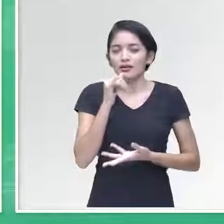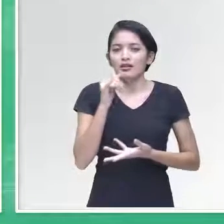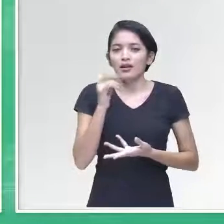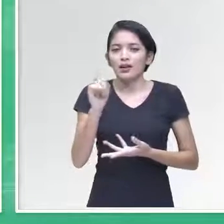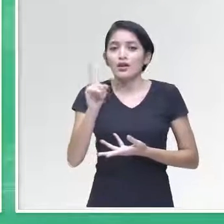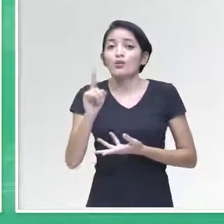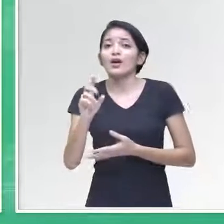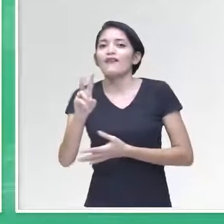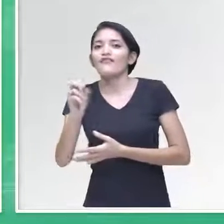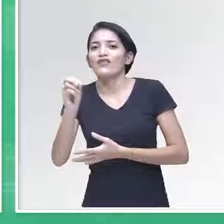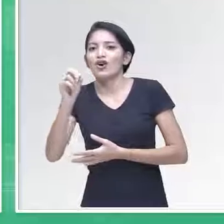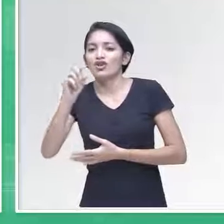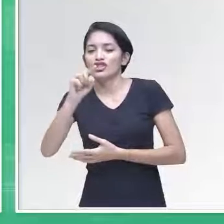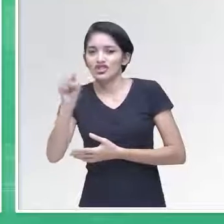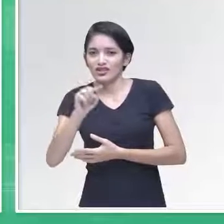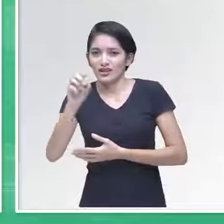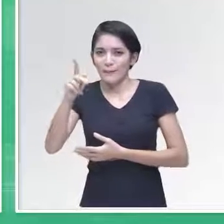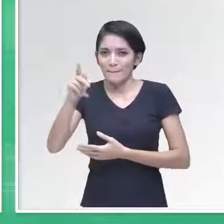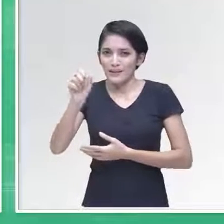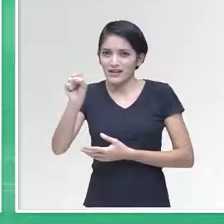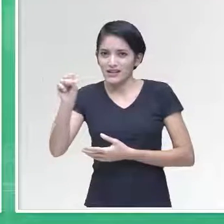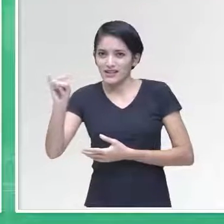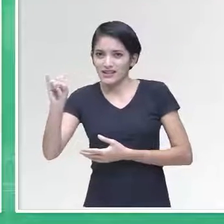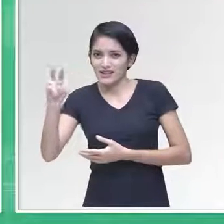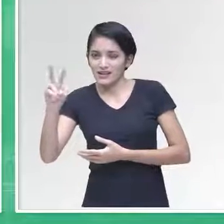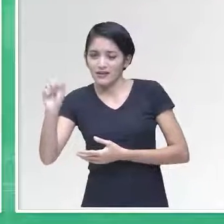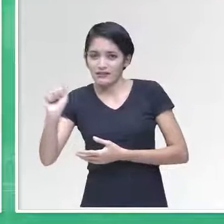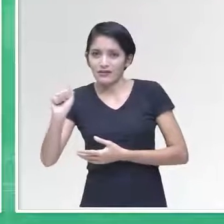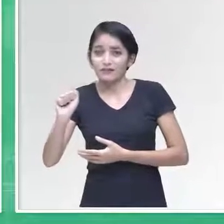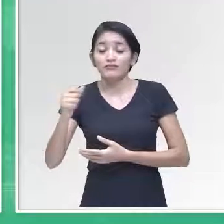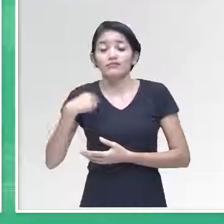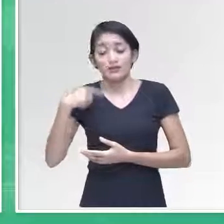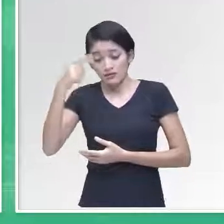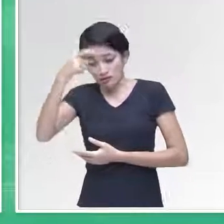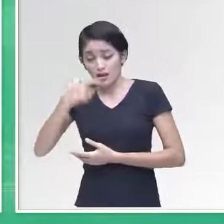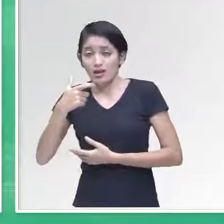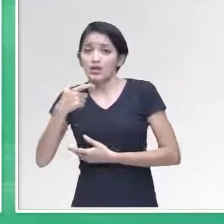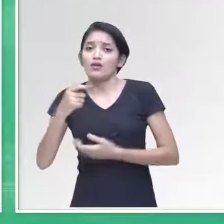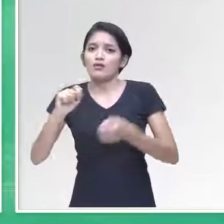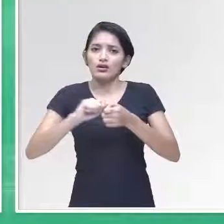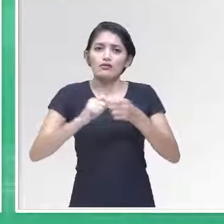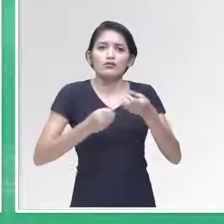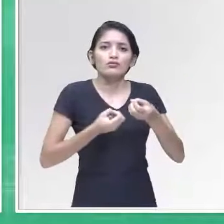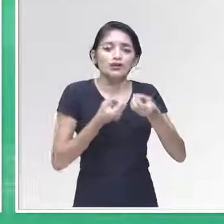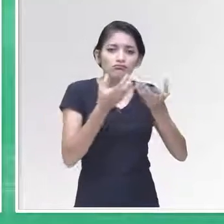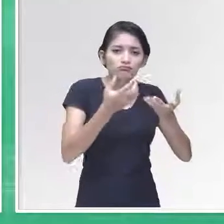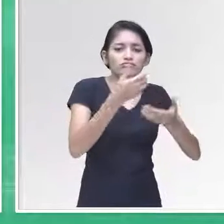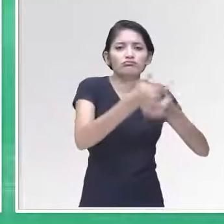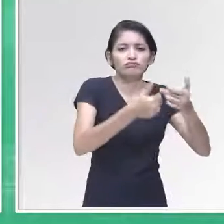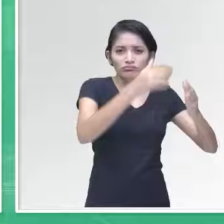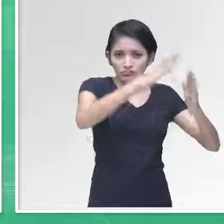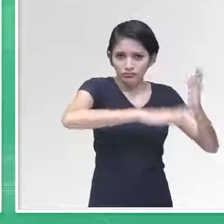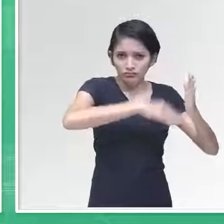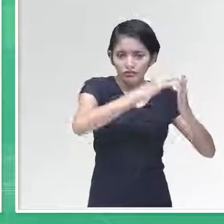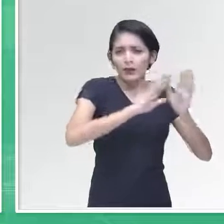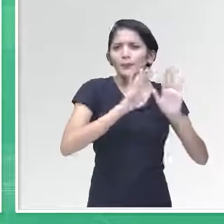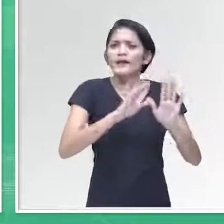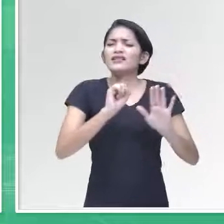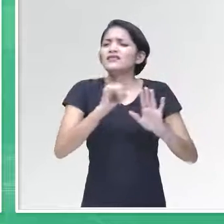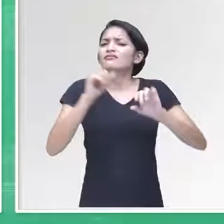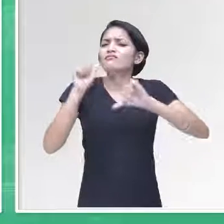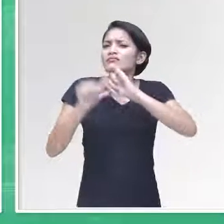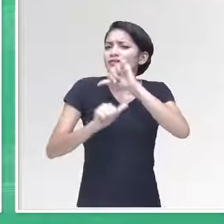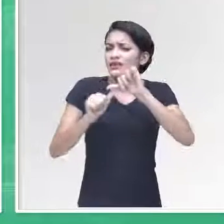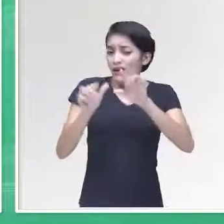na voz passiva, né? Porque eu sou o sujeito da ação, eu que produzi a ação de pintar a casa. Mas se eu quisesse transformar